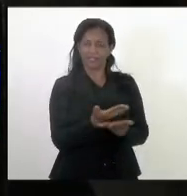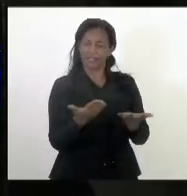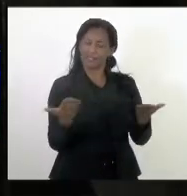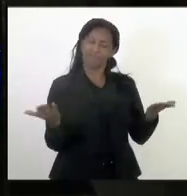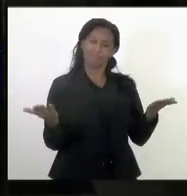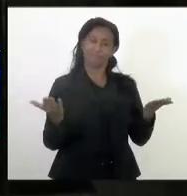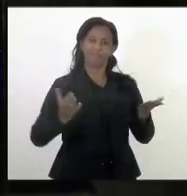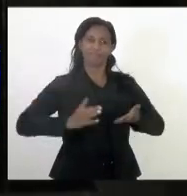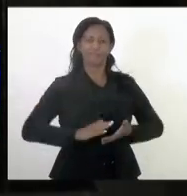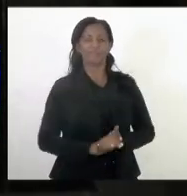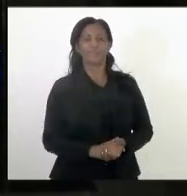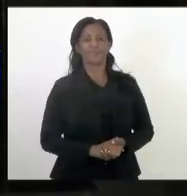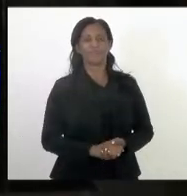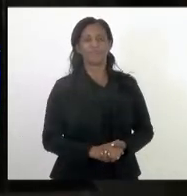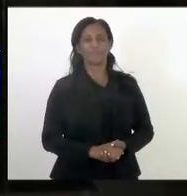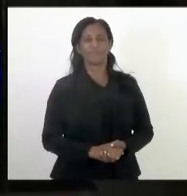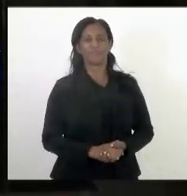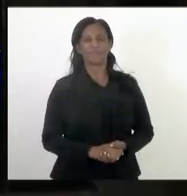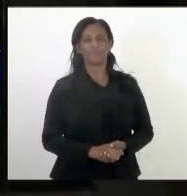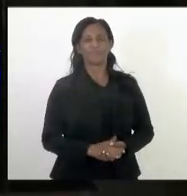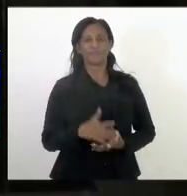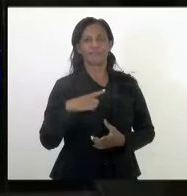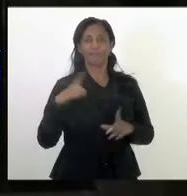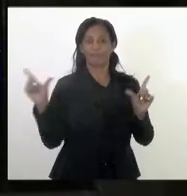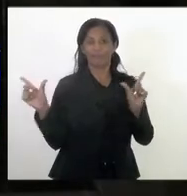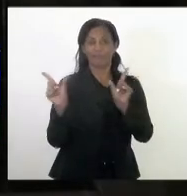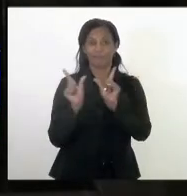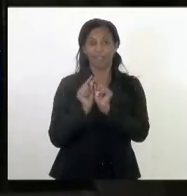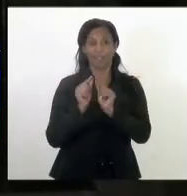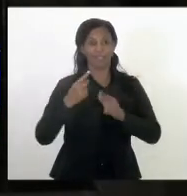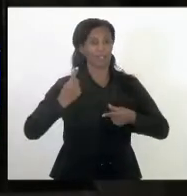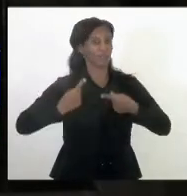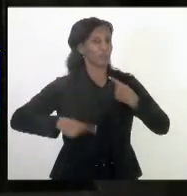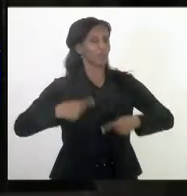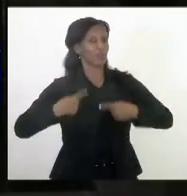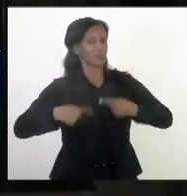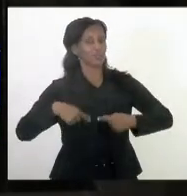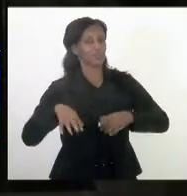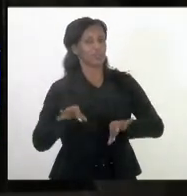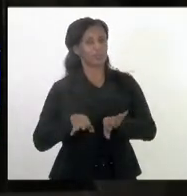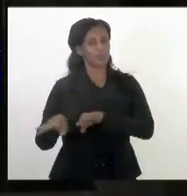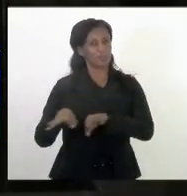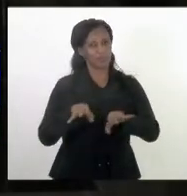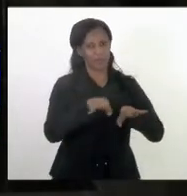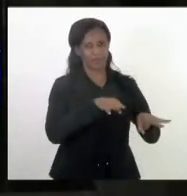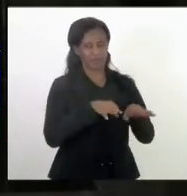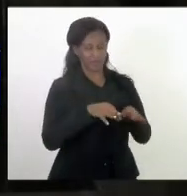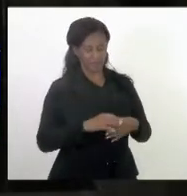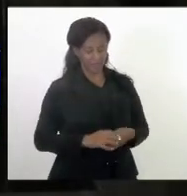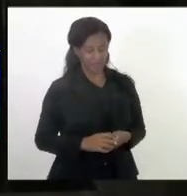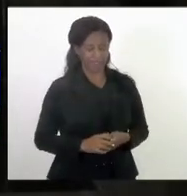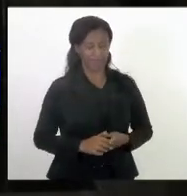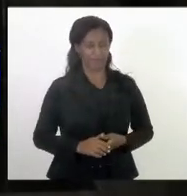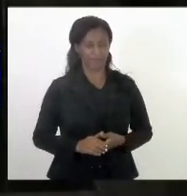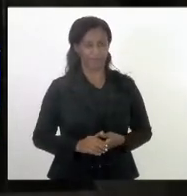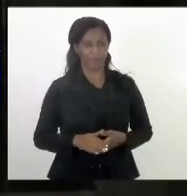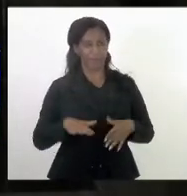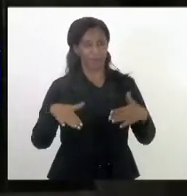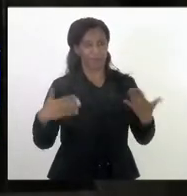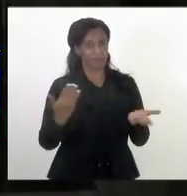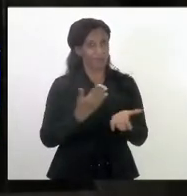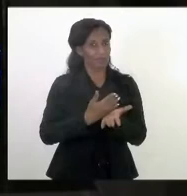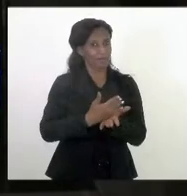Gostaria de fazer uma breve discussão com relação a esse projeto, no qual, a